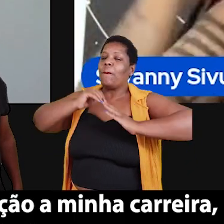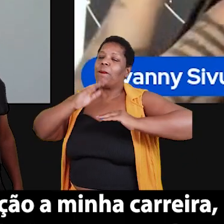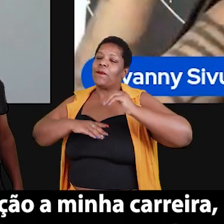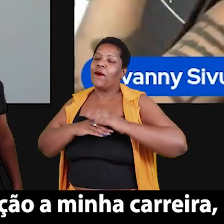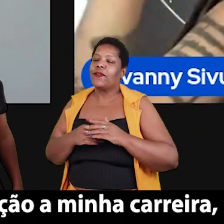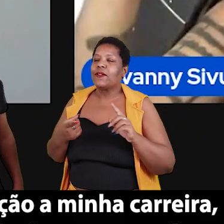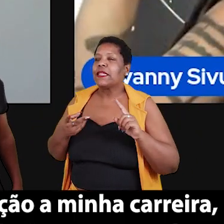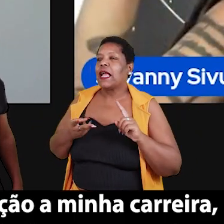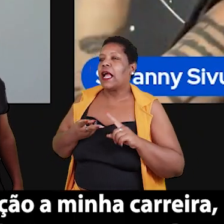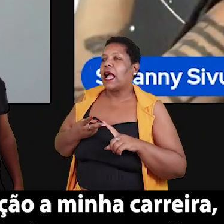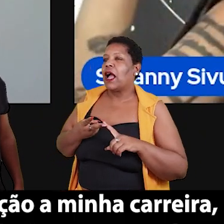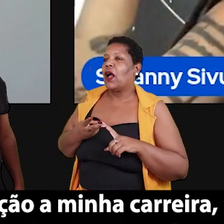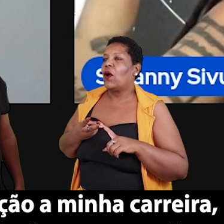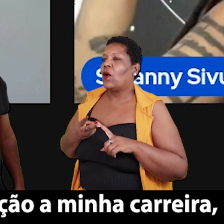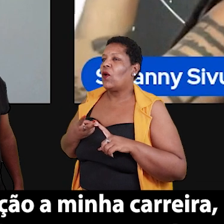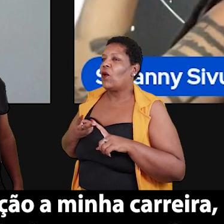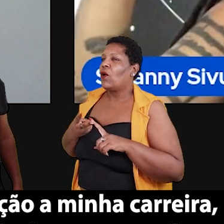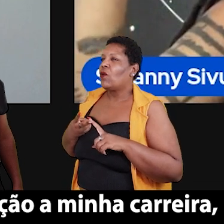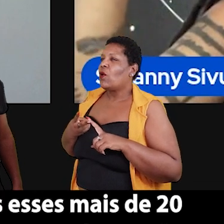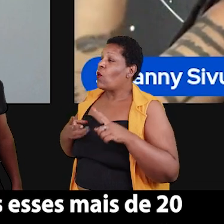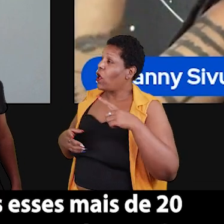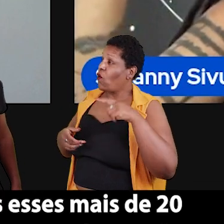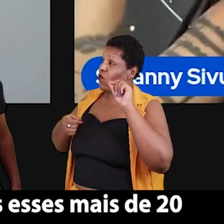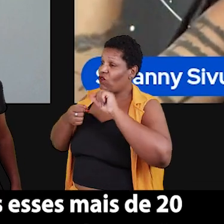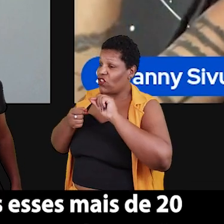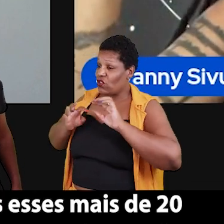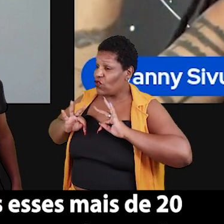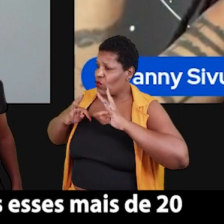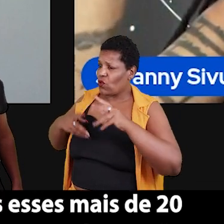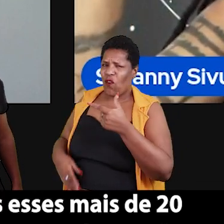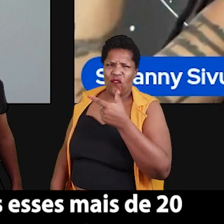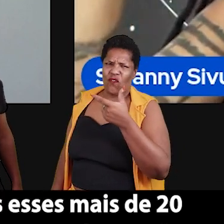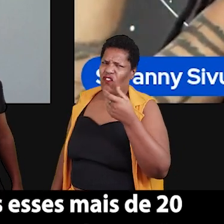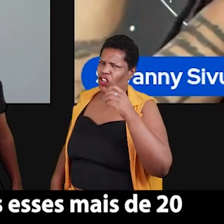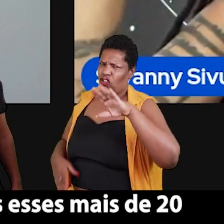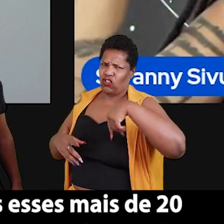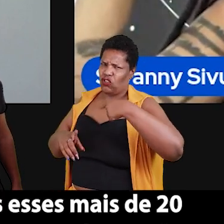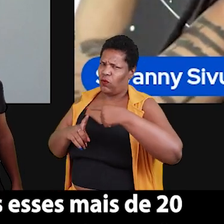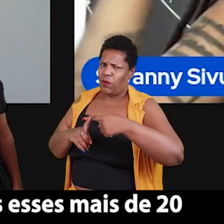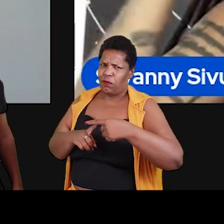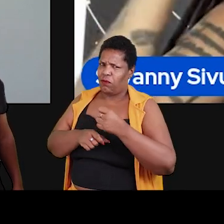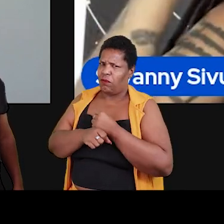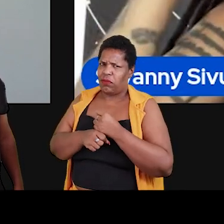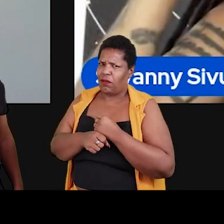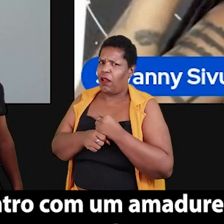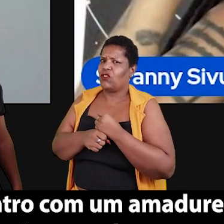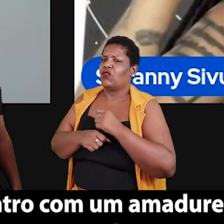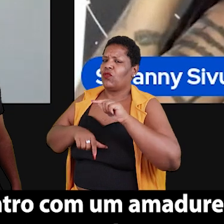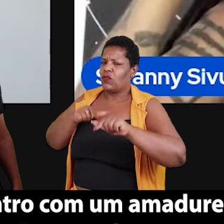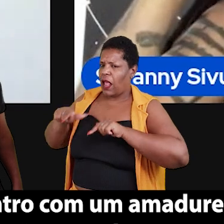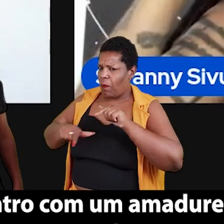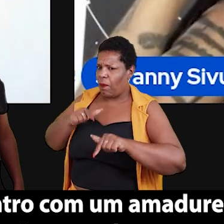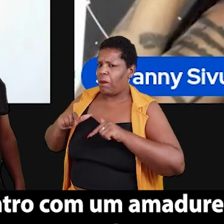carreira, com relação ao que eu fiz todos esses mais de 20 e tantos anos de carreira. Hoje